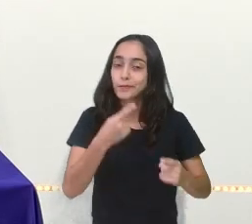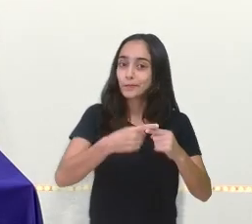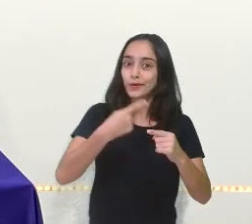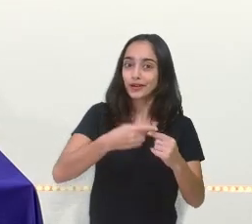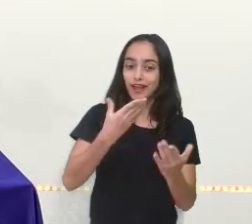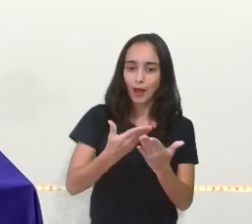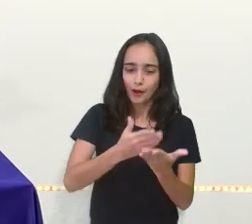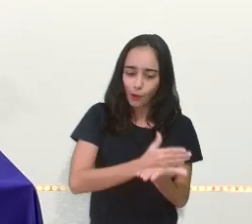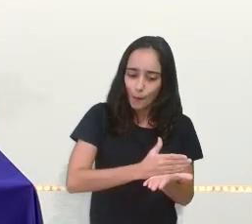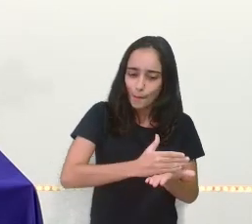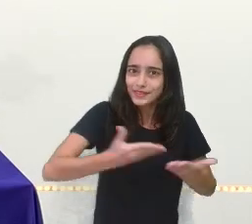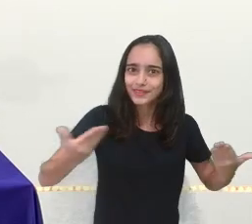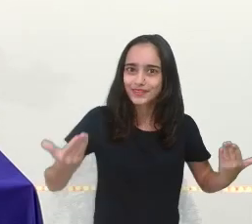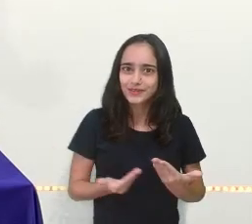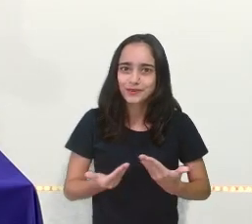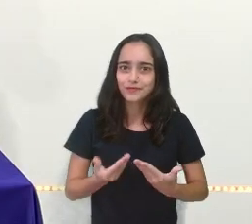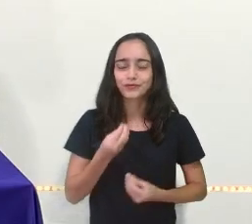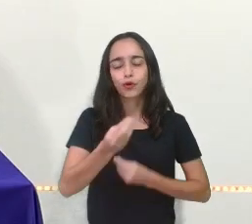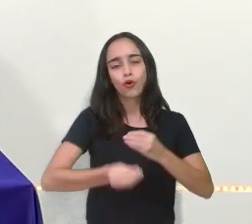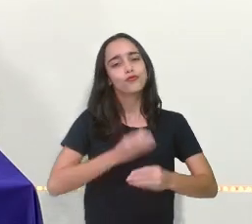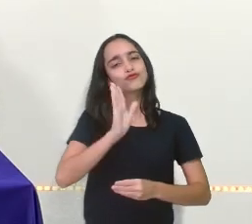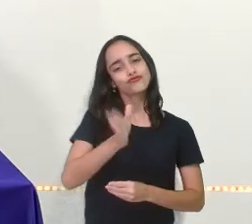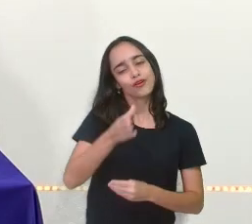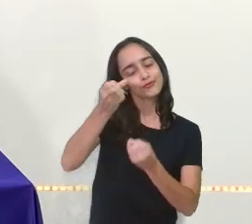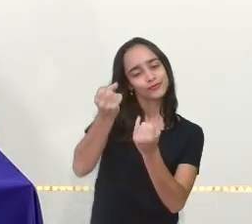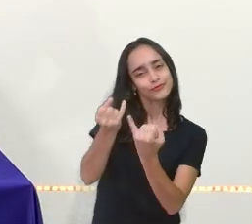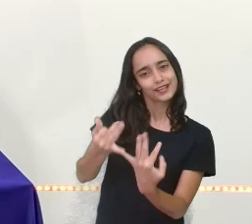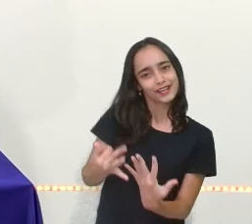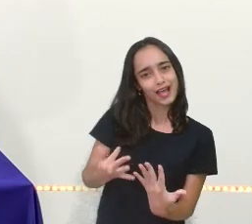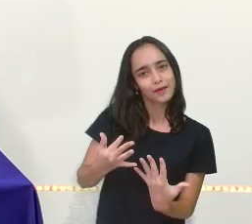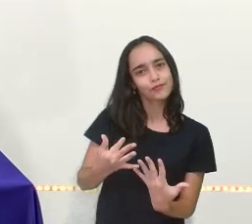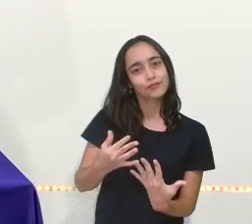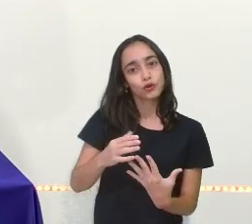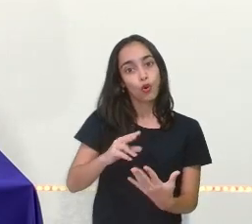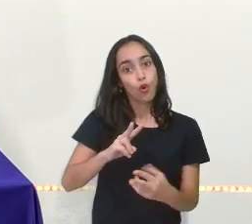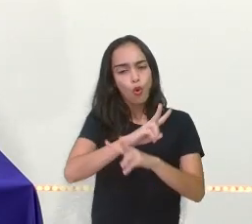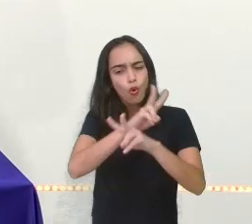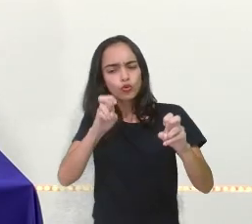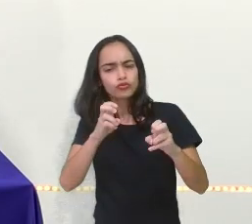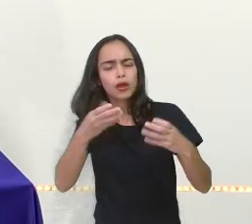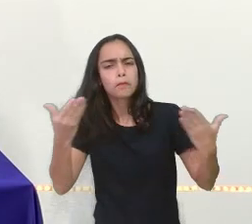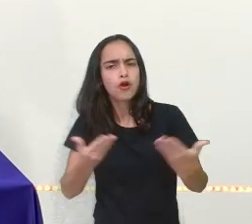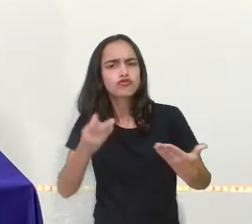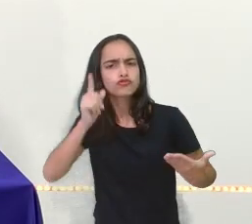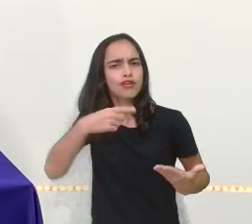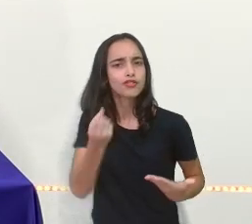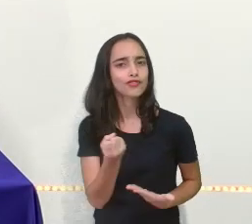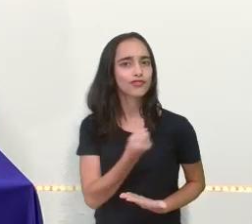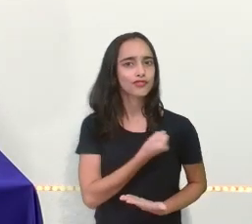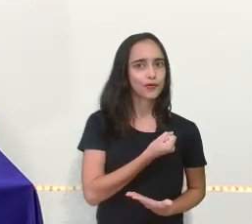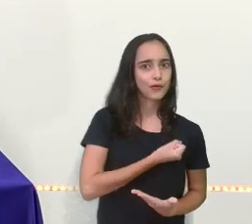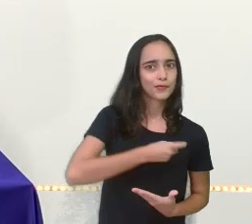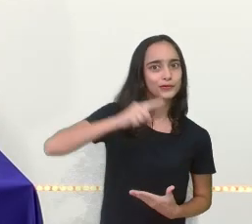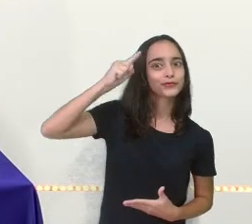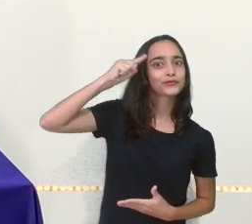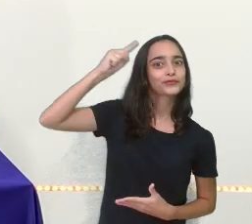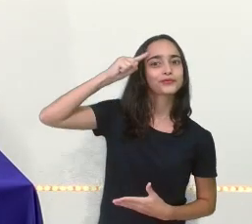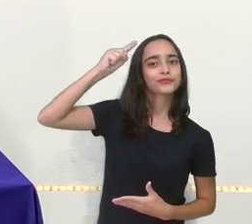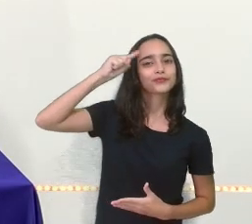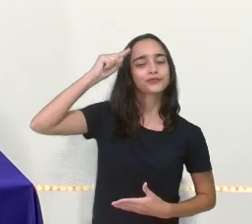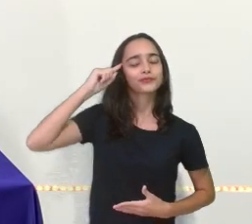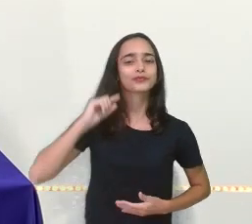começar. Como eu disse a vocês, a unidade temática é números e iremos falar um pouquinho sobre números no